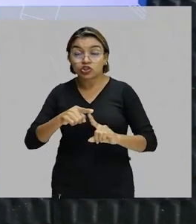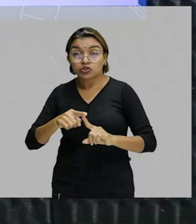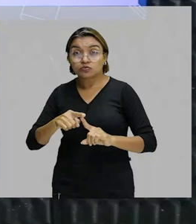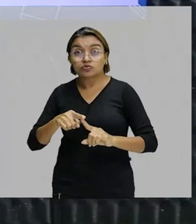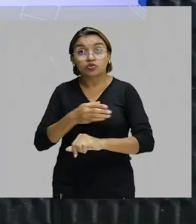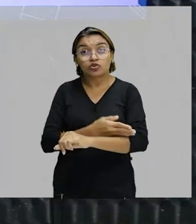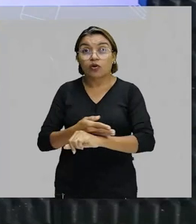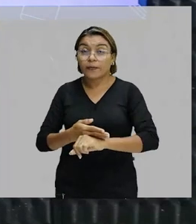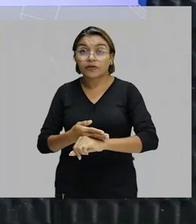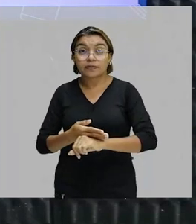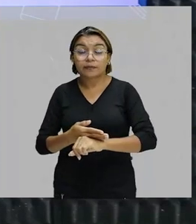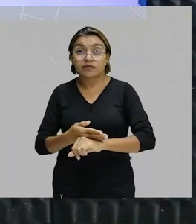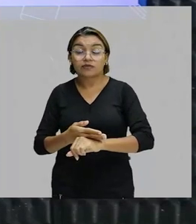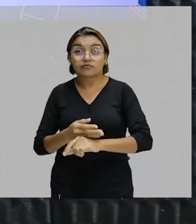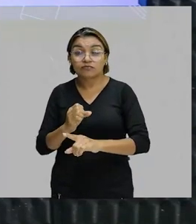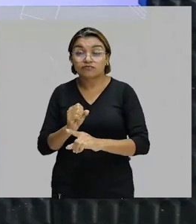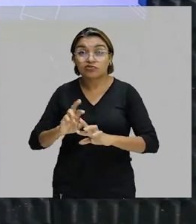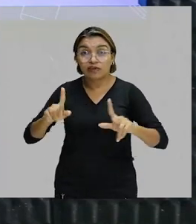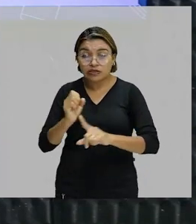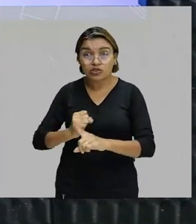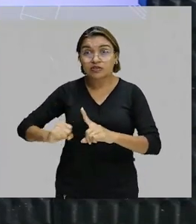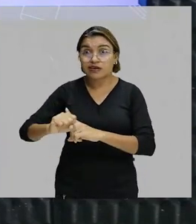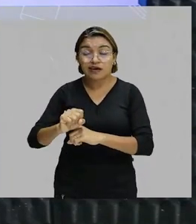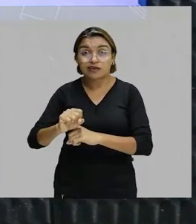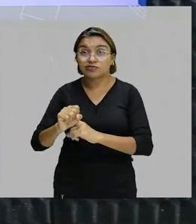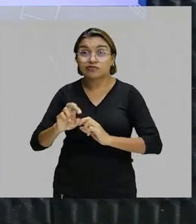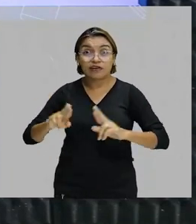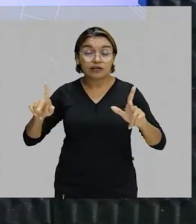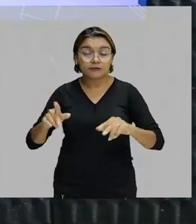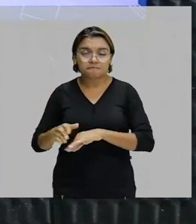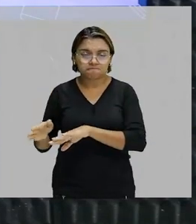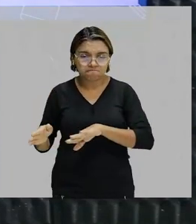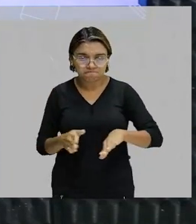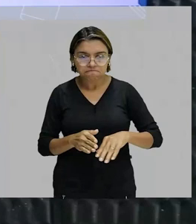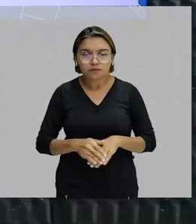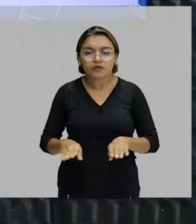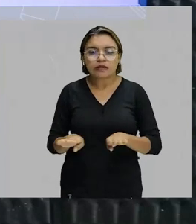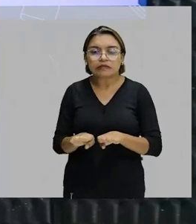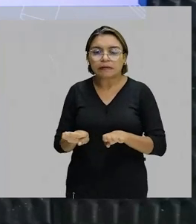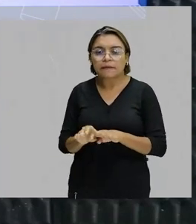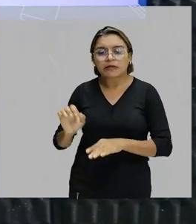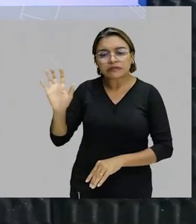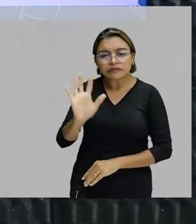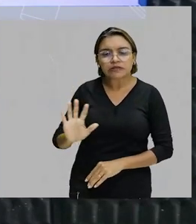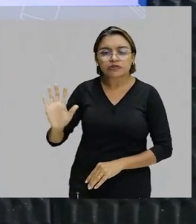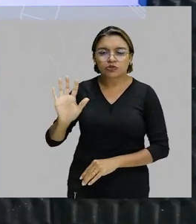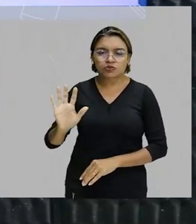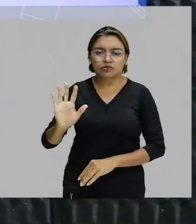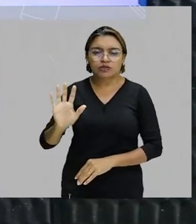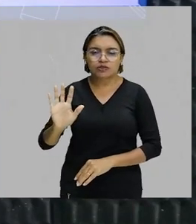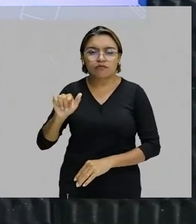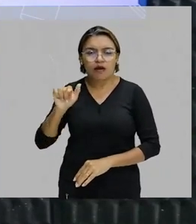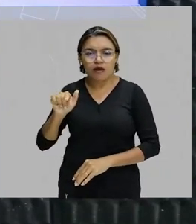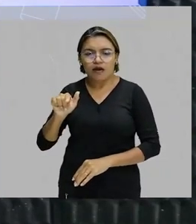era indesejável socialmente a exaltação do nacionalismo É Outro fator também que fundamenta a